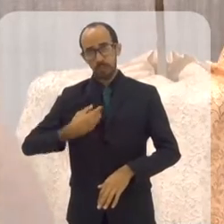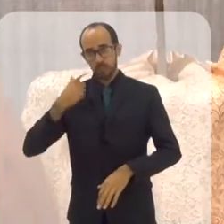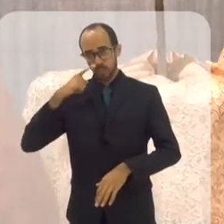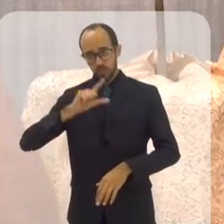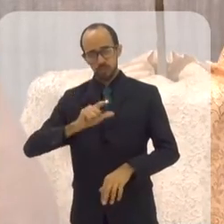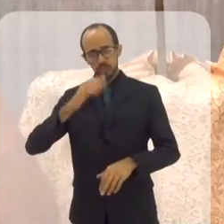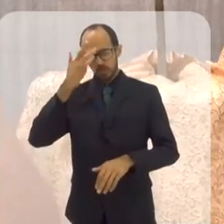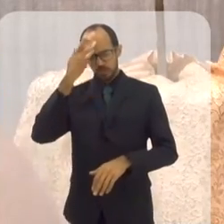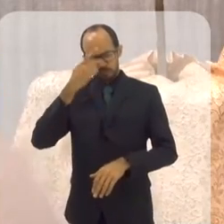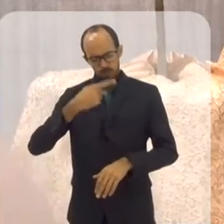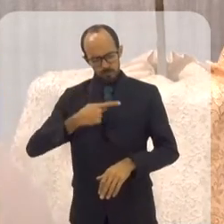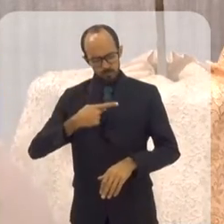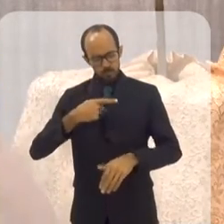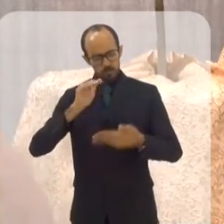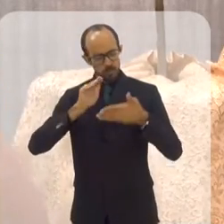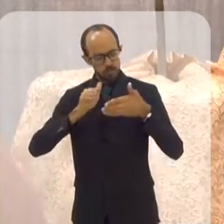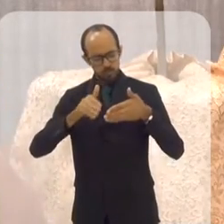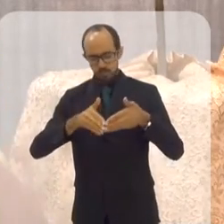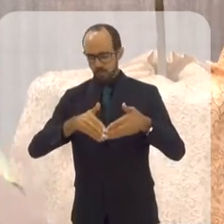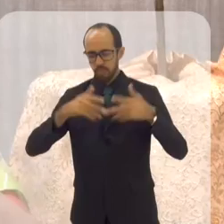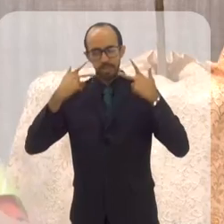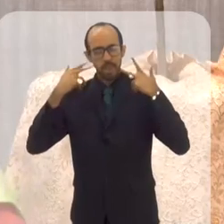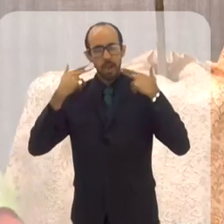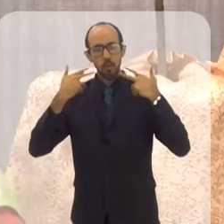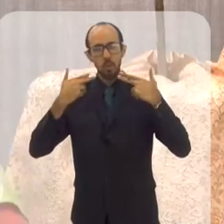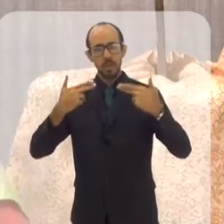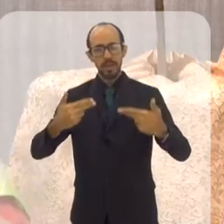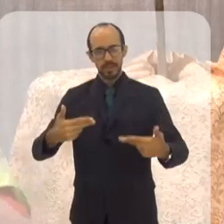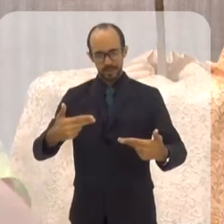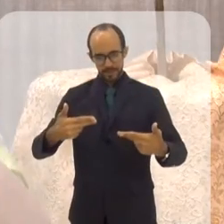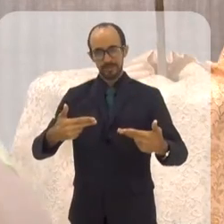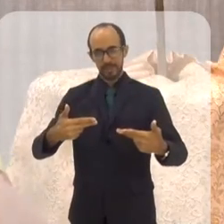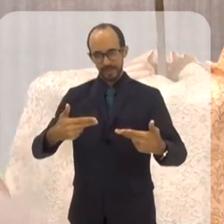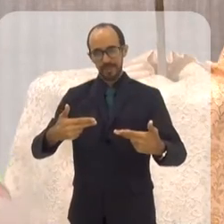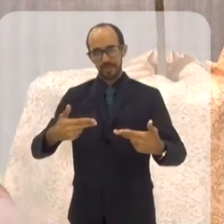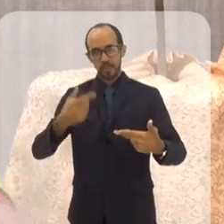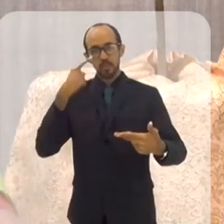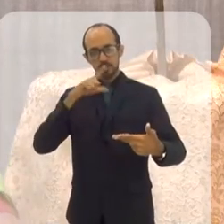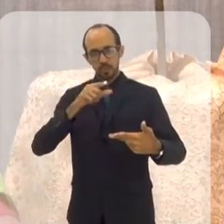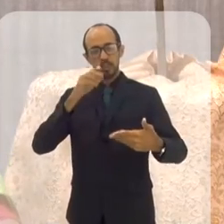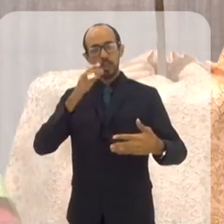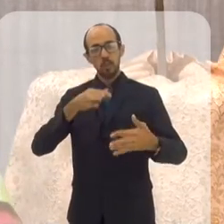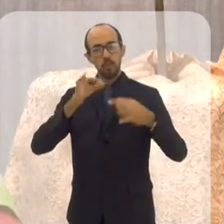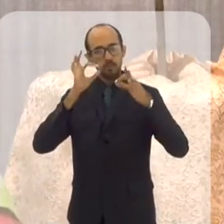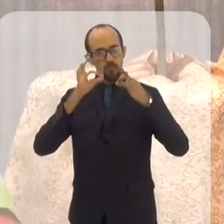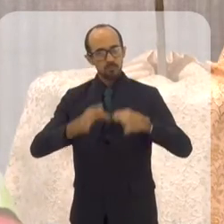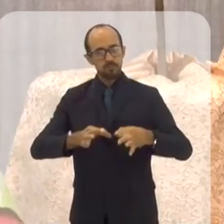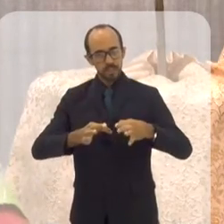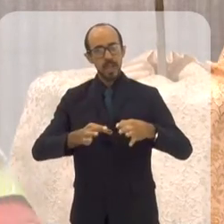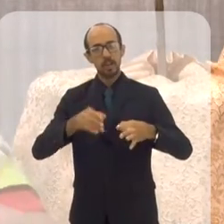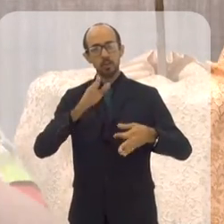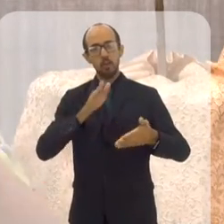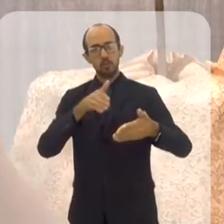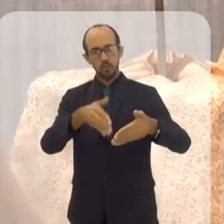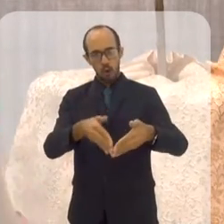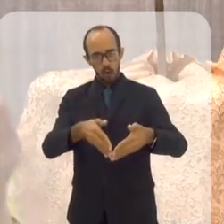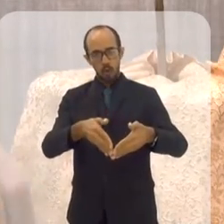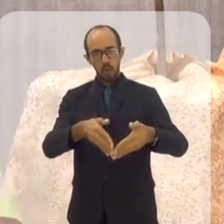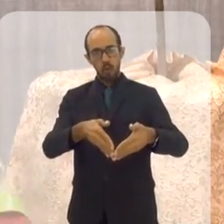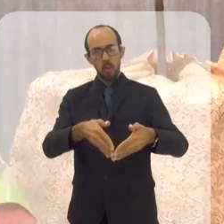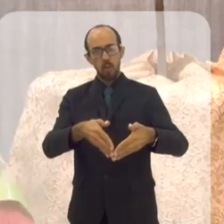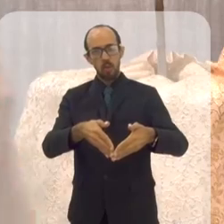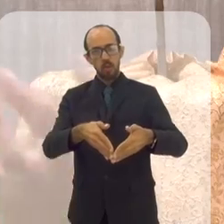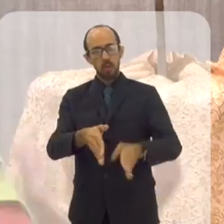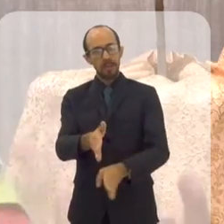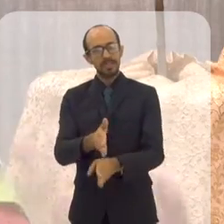para você conseguir se centrar se tornar uma pessoa mais tranquila né mas concentrada que seja